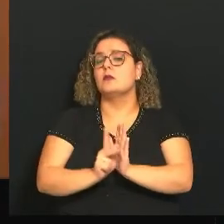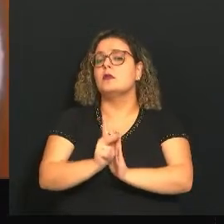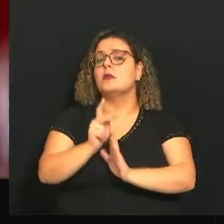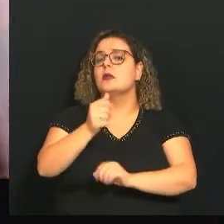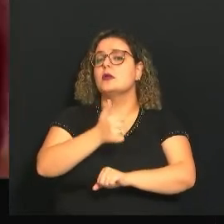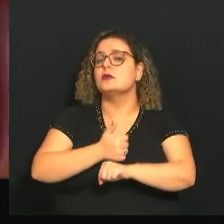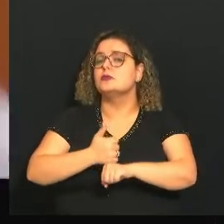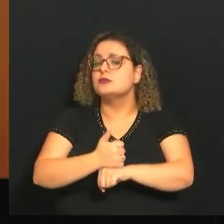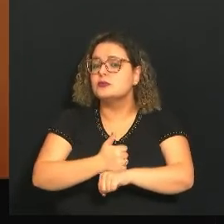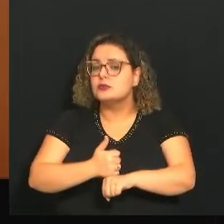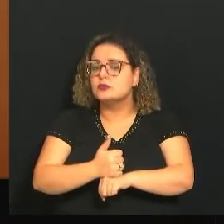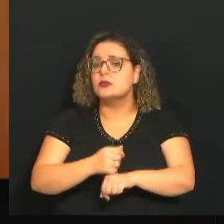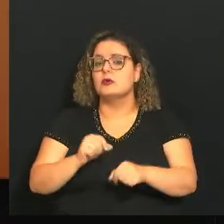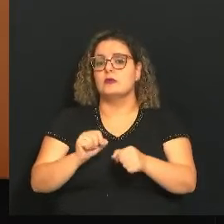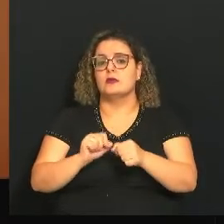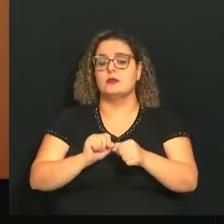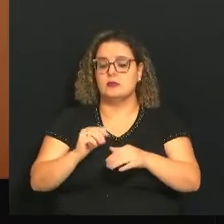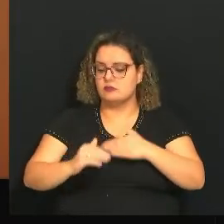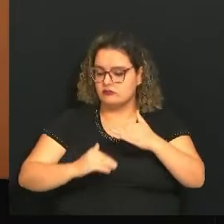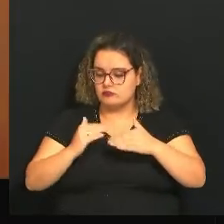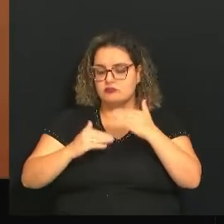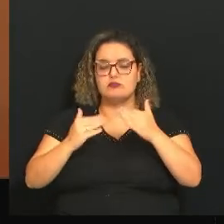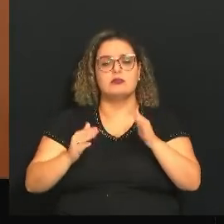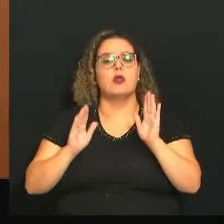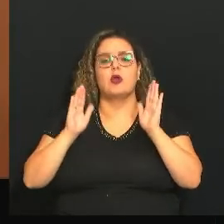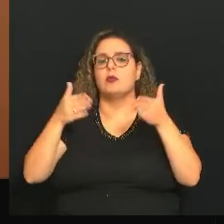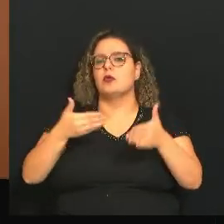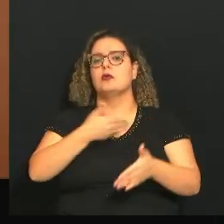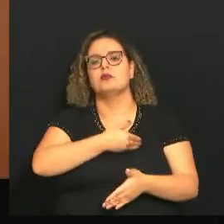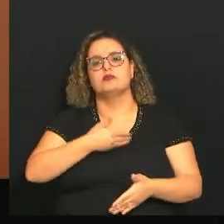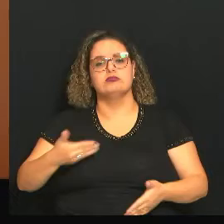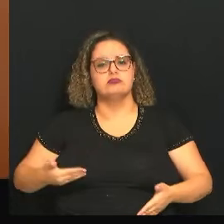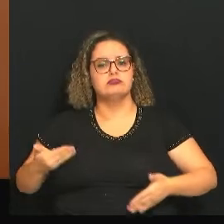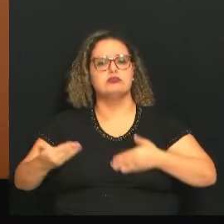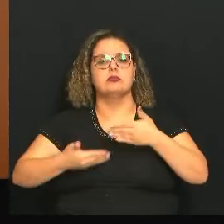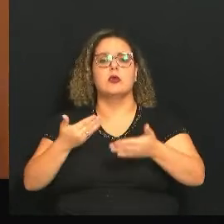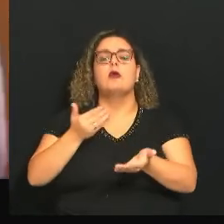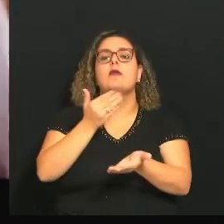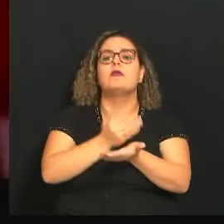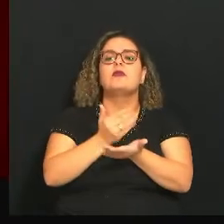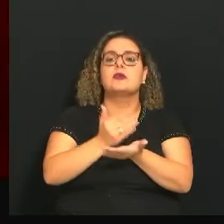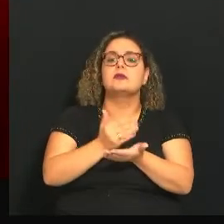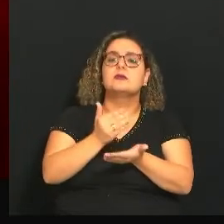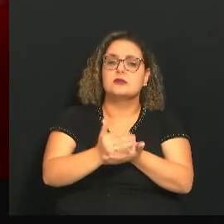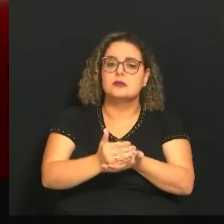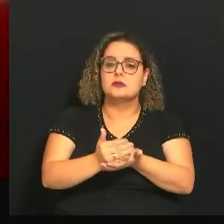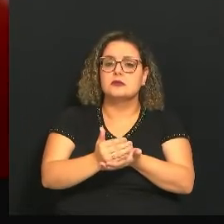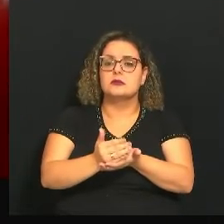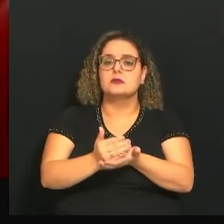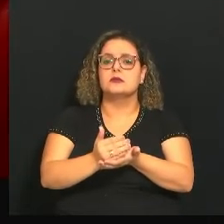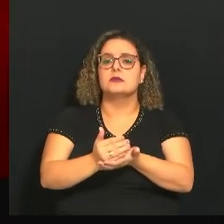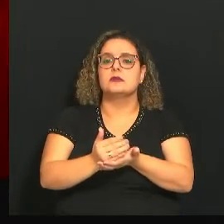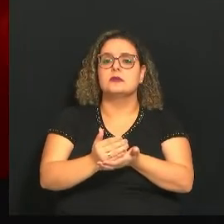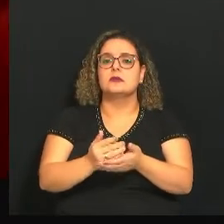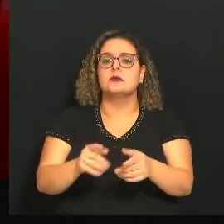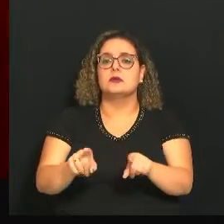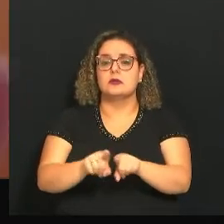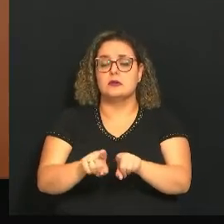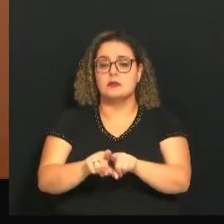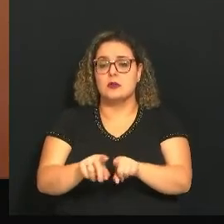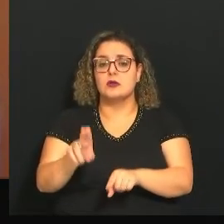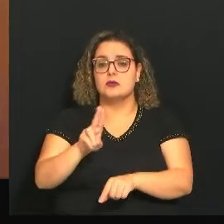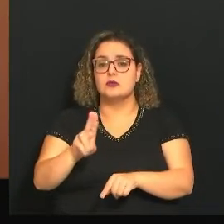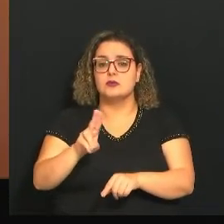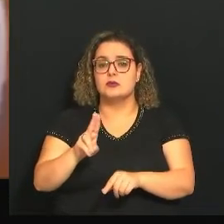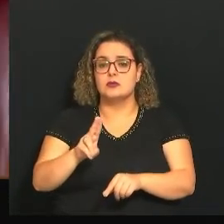uma escola de desenvolvimento do servidor com financiamento e implantação de carreira.